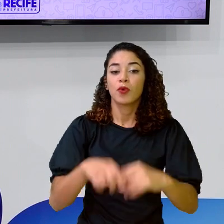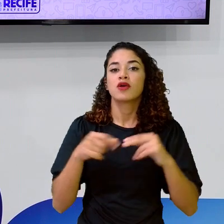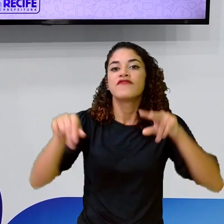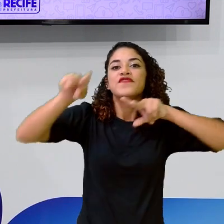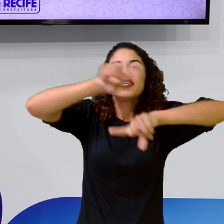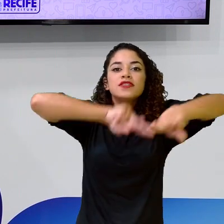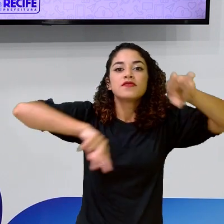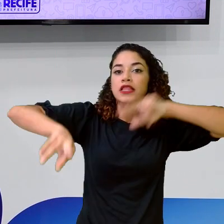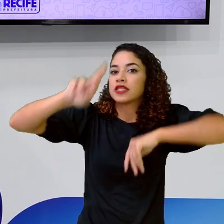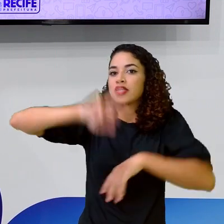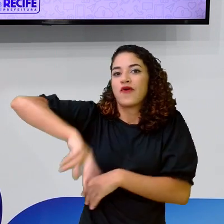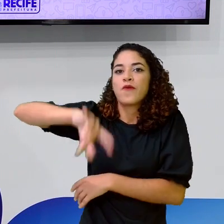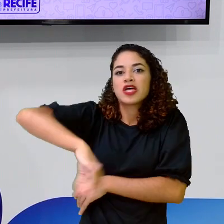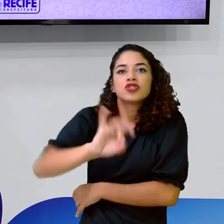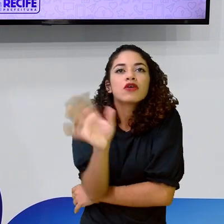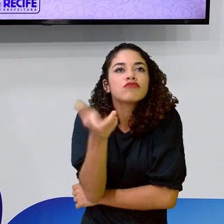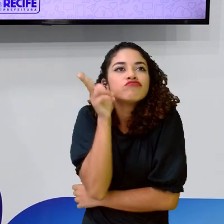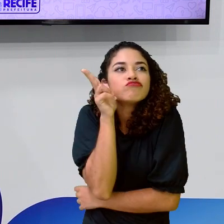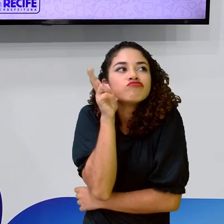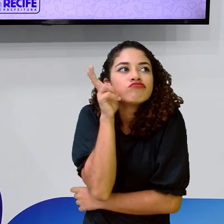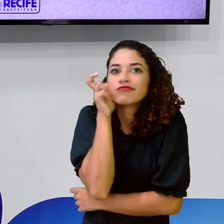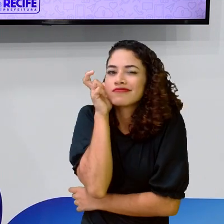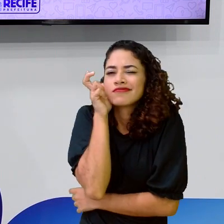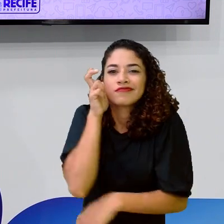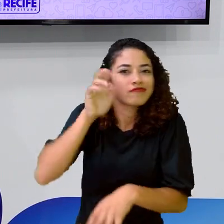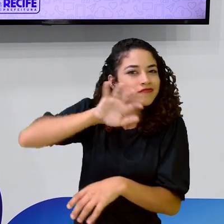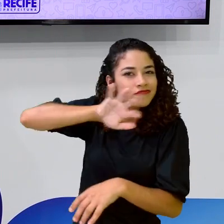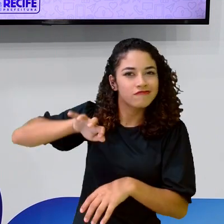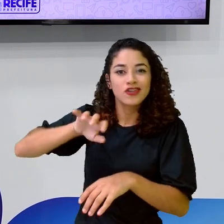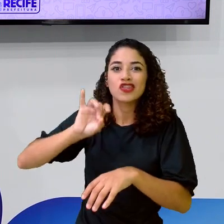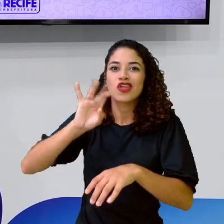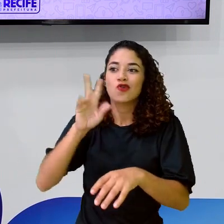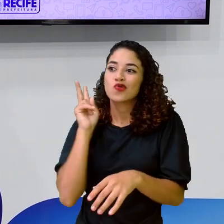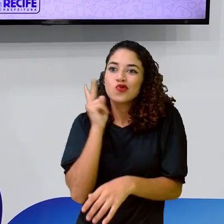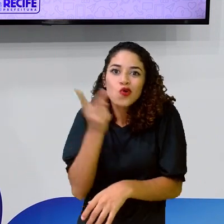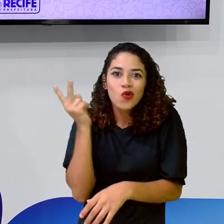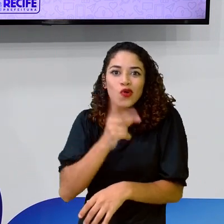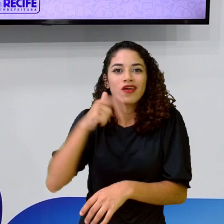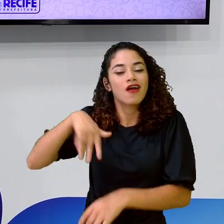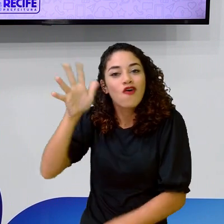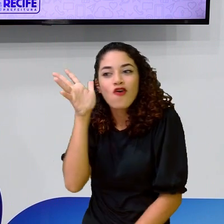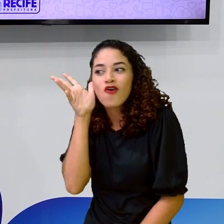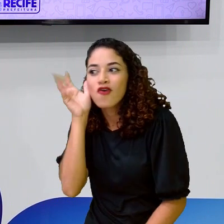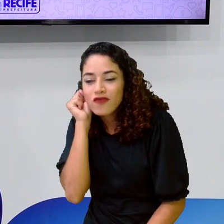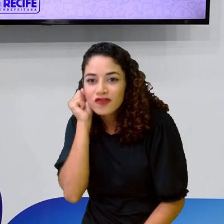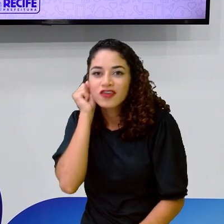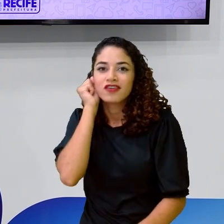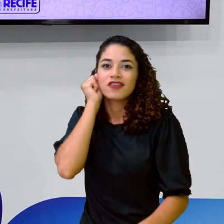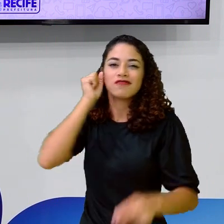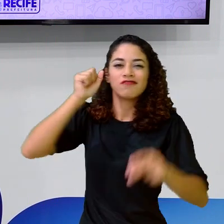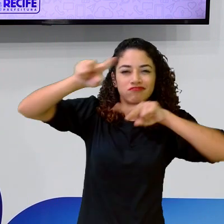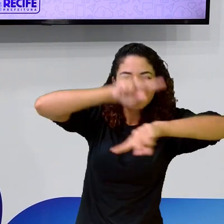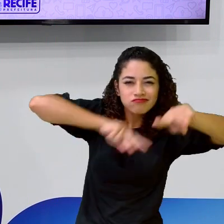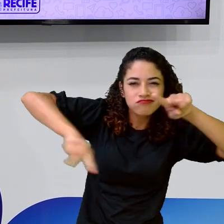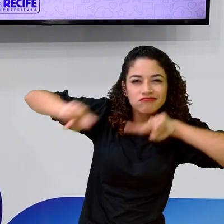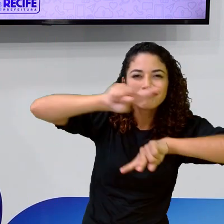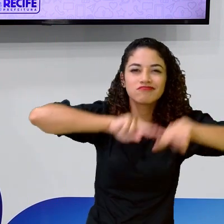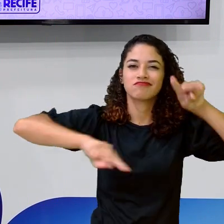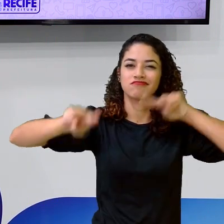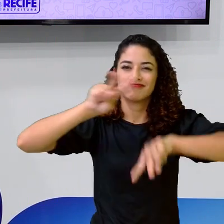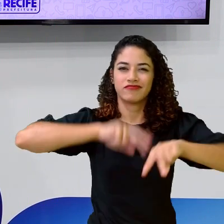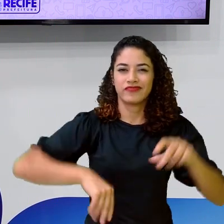só de ouvir, mas também é visual. O visual fala também. A gente aí aprendeu a linguagem não verbal.